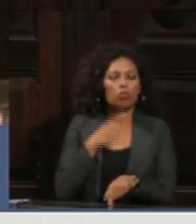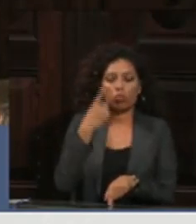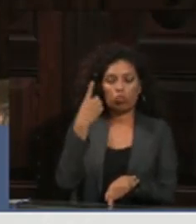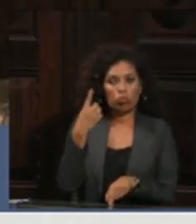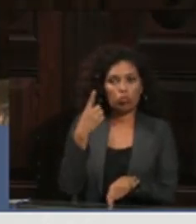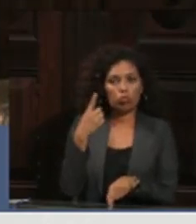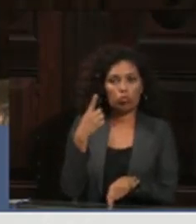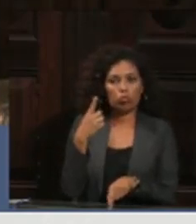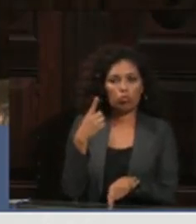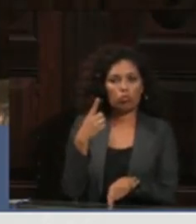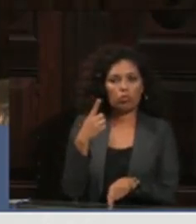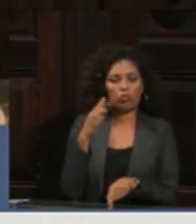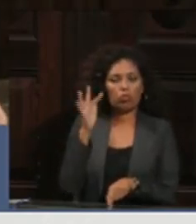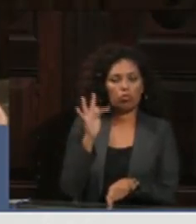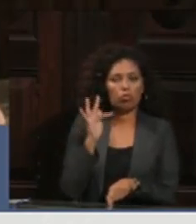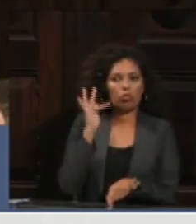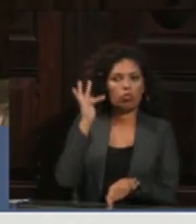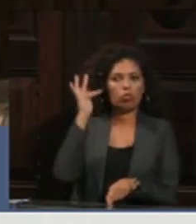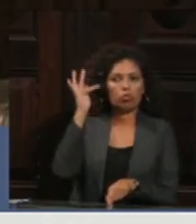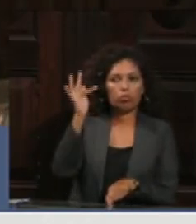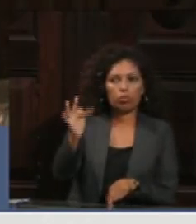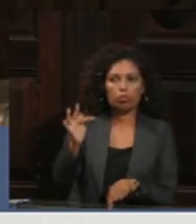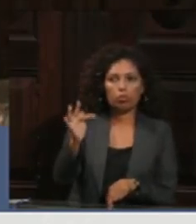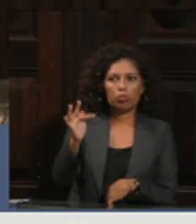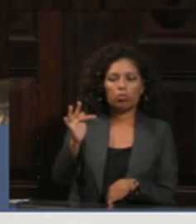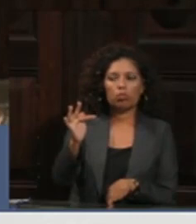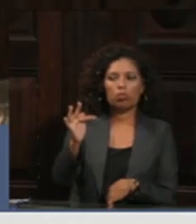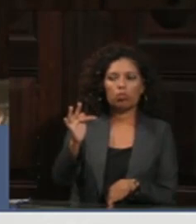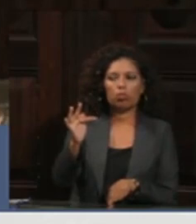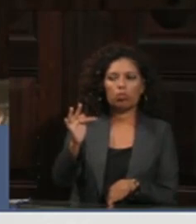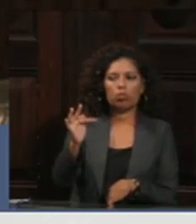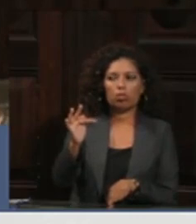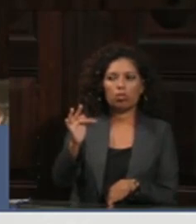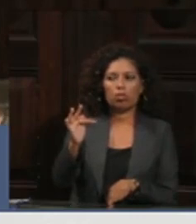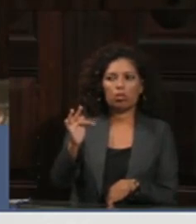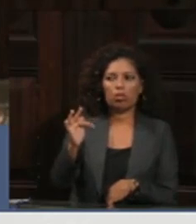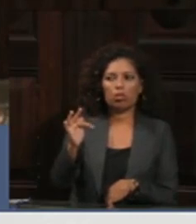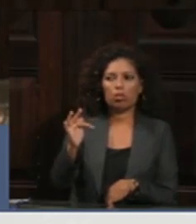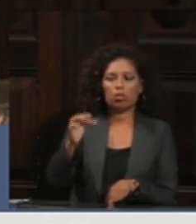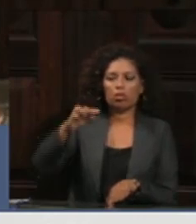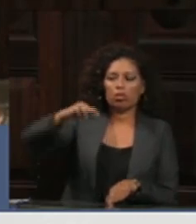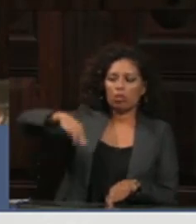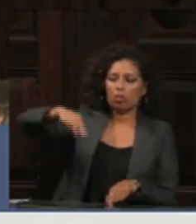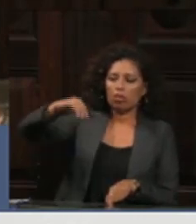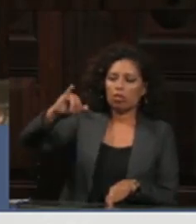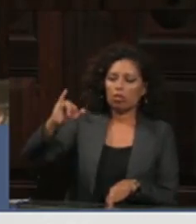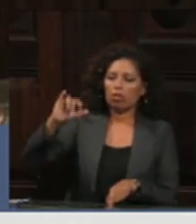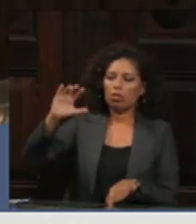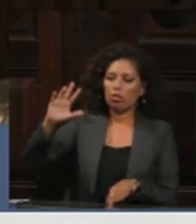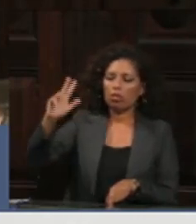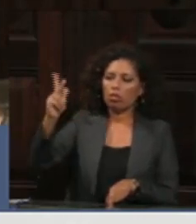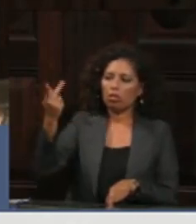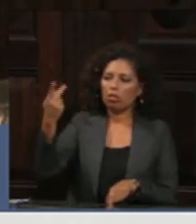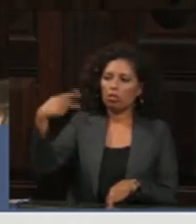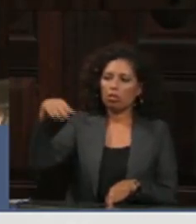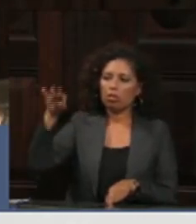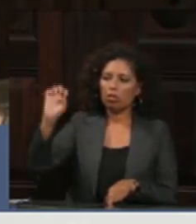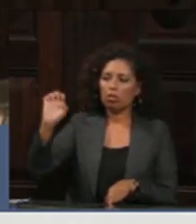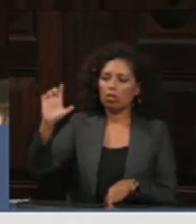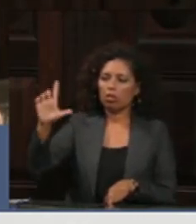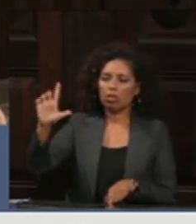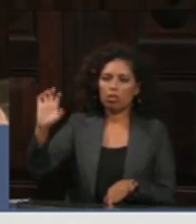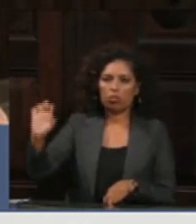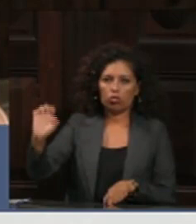potencial candidata, que seria a Michelle Obama, que